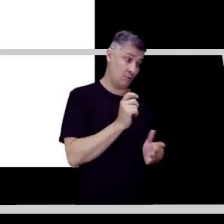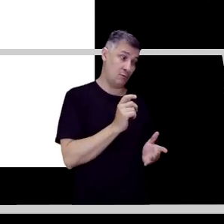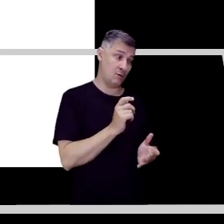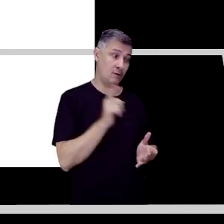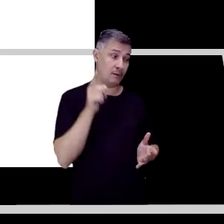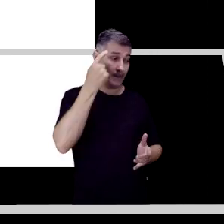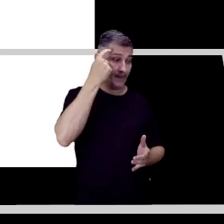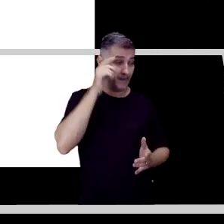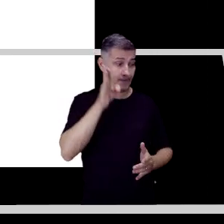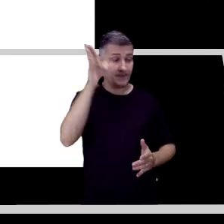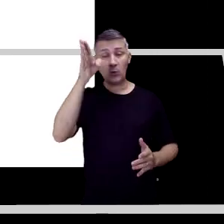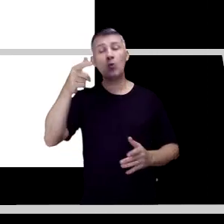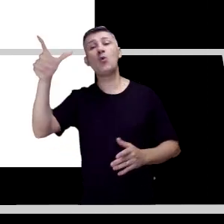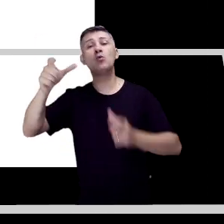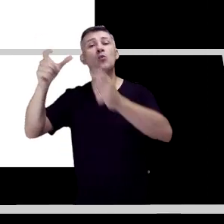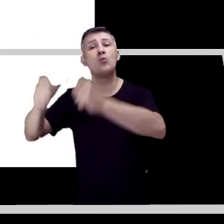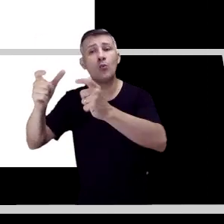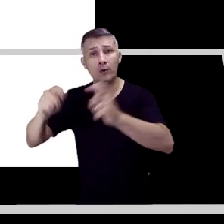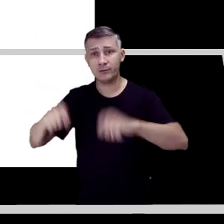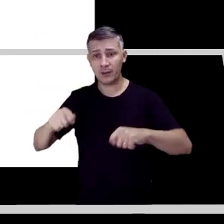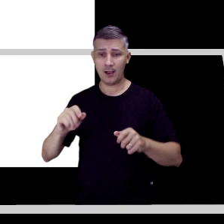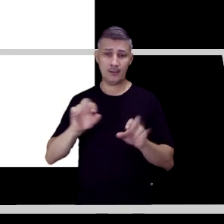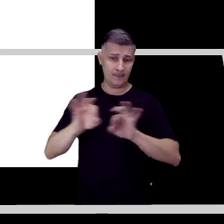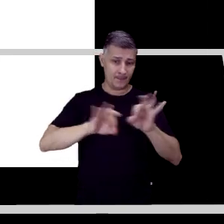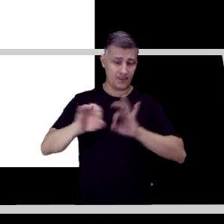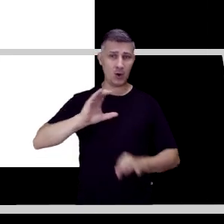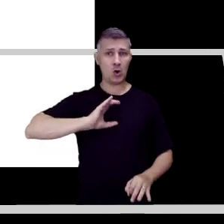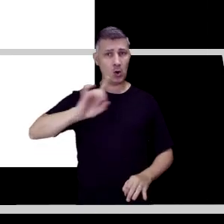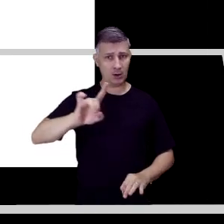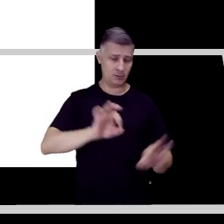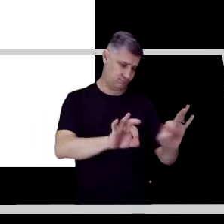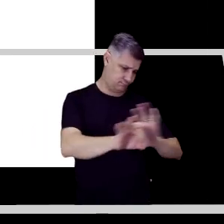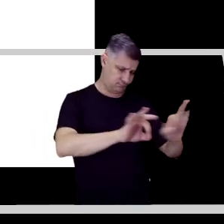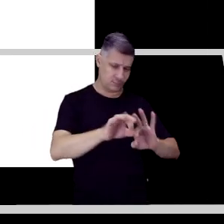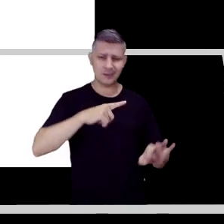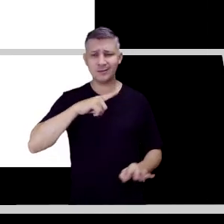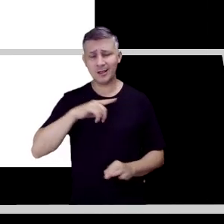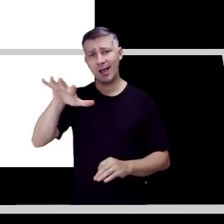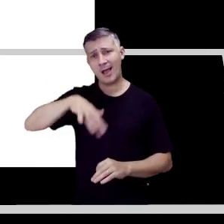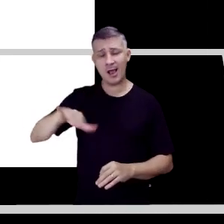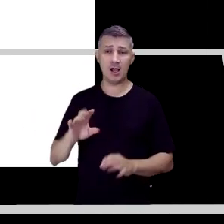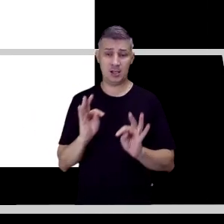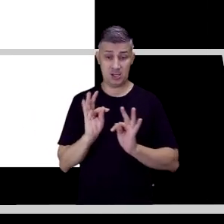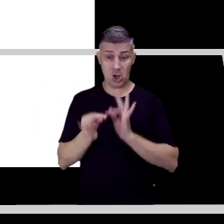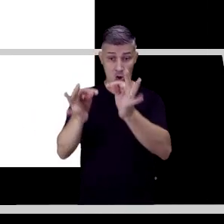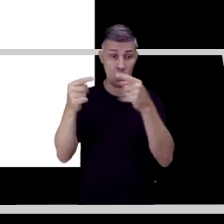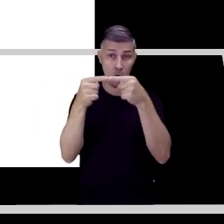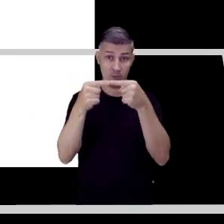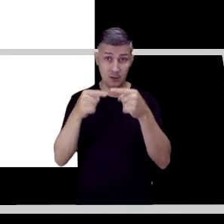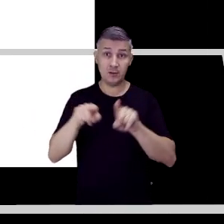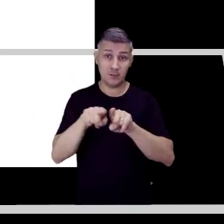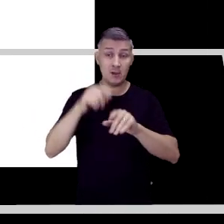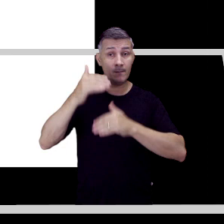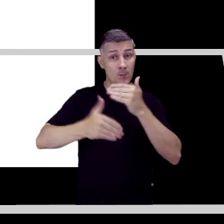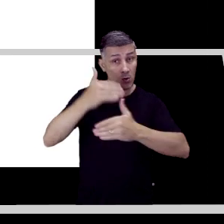em que diversas equipes que também estavam em outros lugares tiveram que ser coordenadas. Então, assim, a escala de tecnologia, ela entra